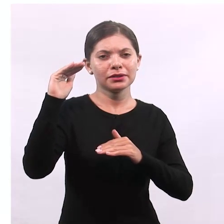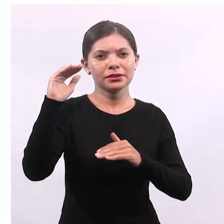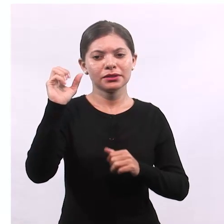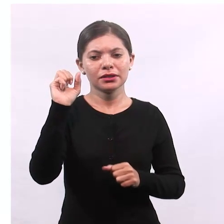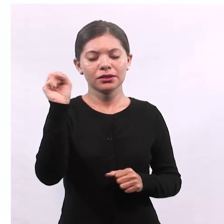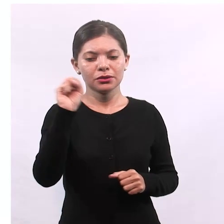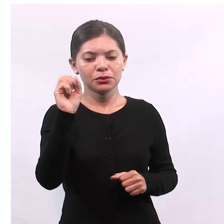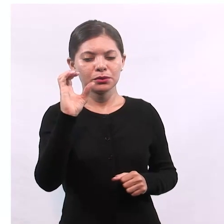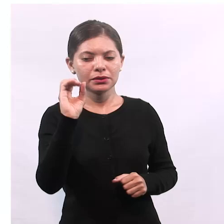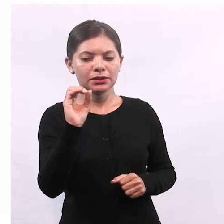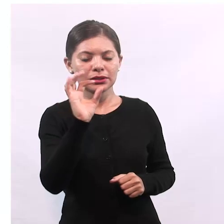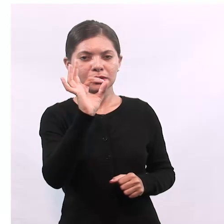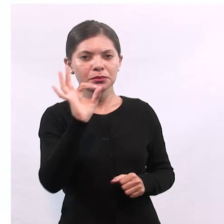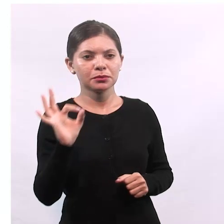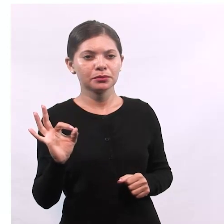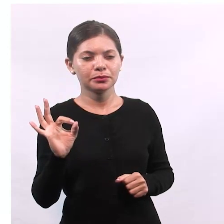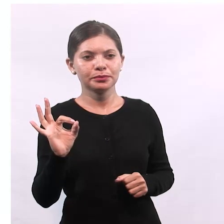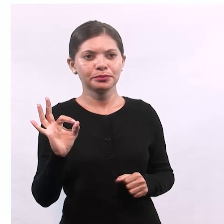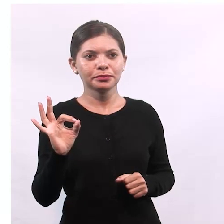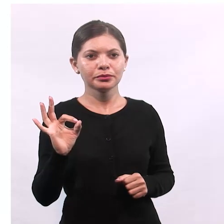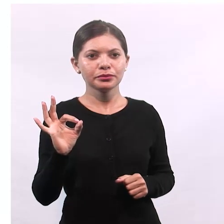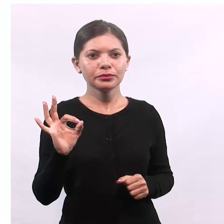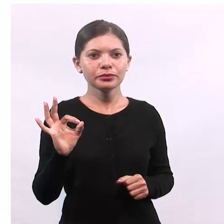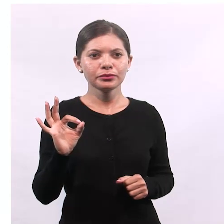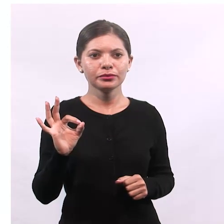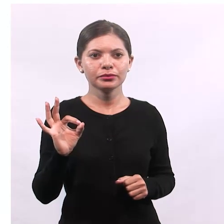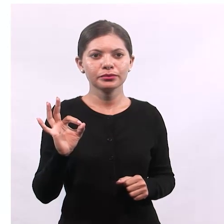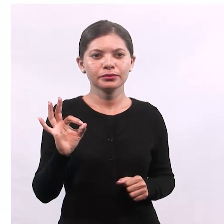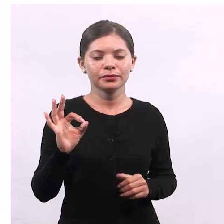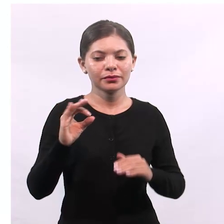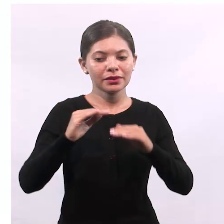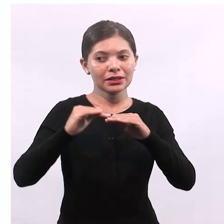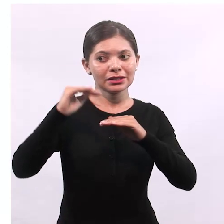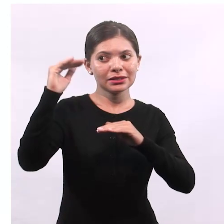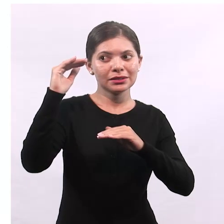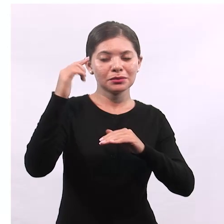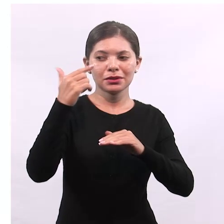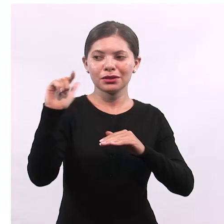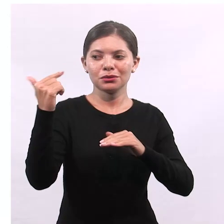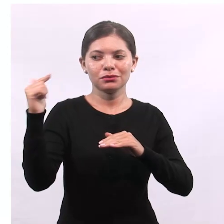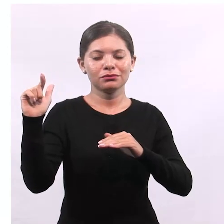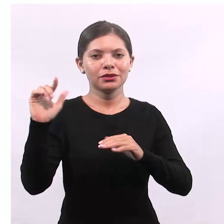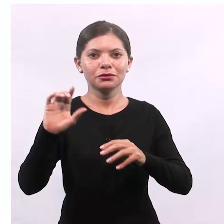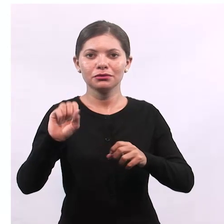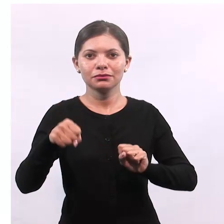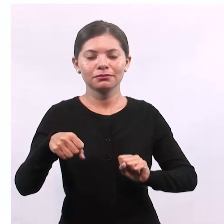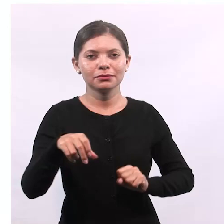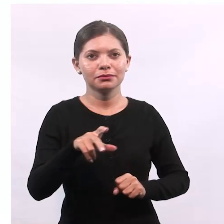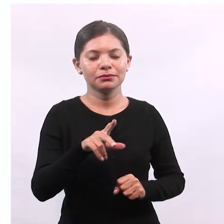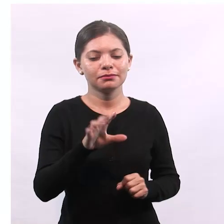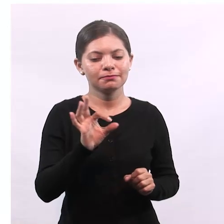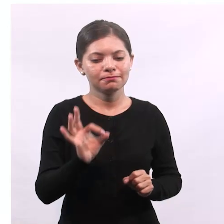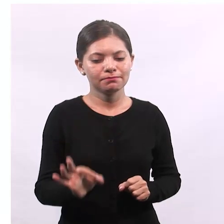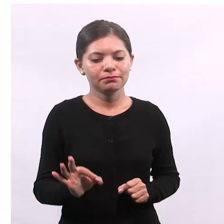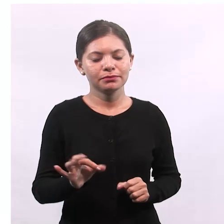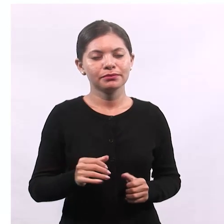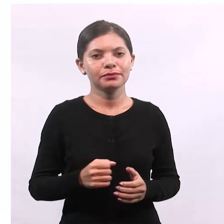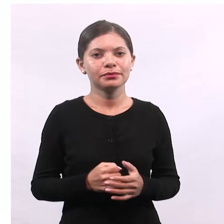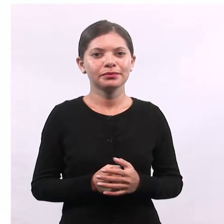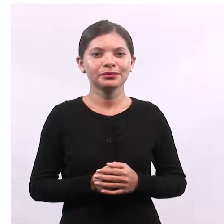de 0 a 20 postem menos de 20 então a linha de 80 acima não possui informação